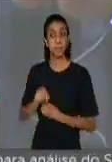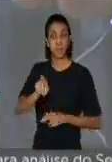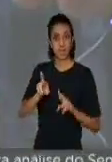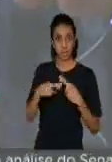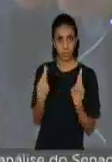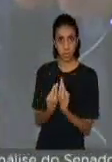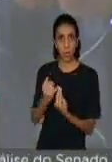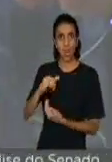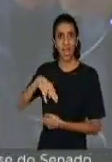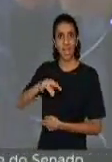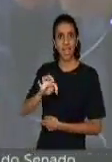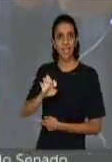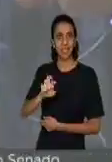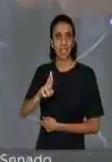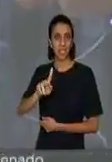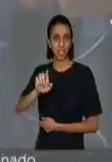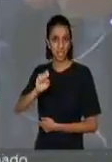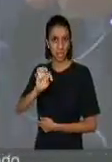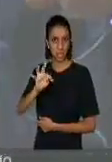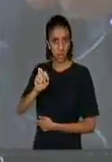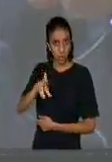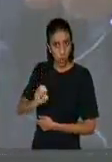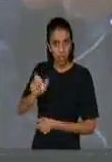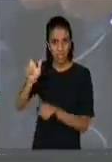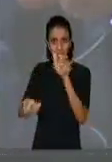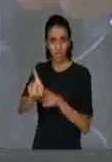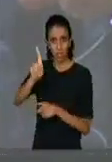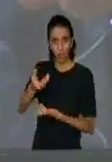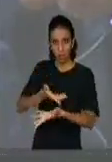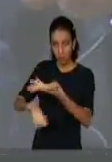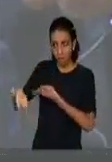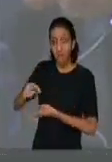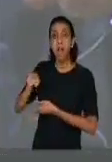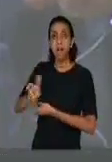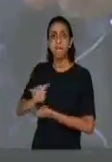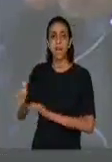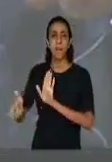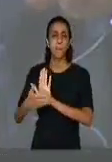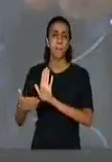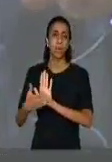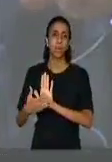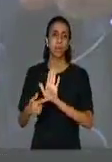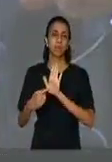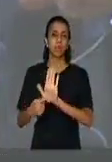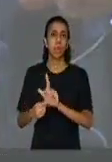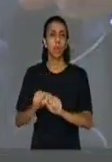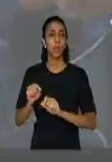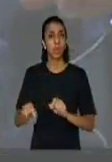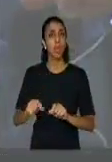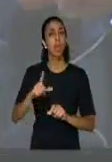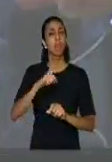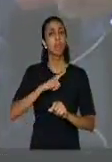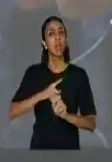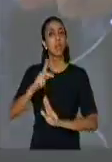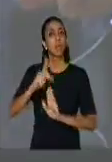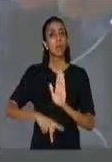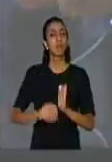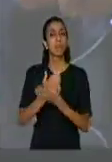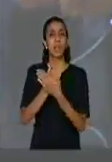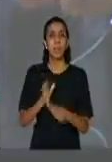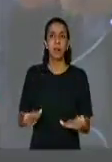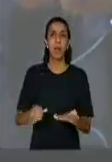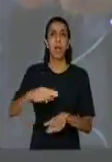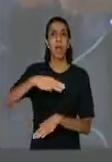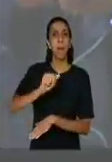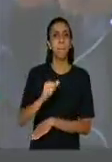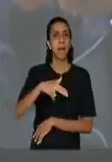Comissão Intergestores Tripartite, será apresentada uma proposta de desmonte da política de saúde mental, como ela vem sendo